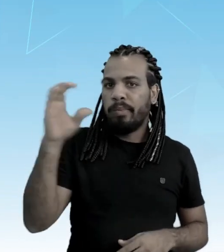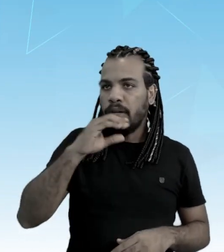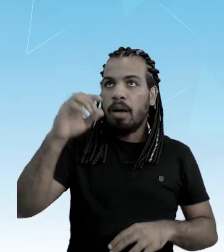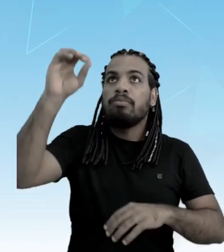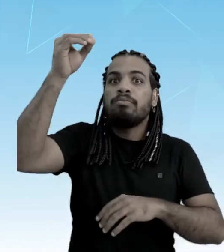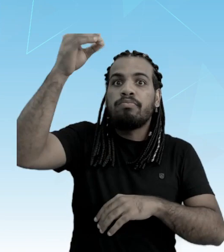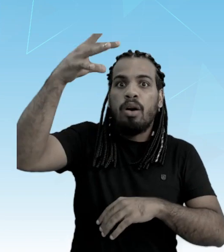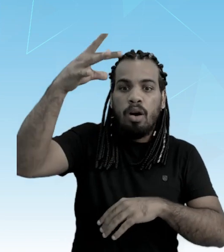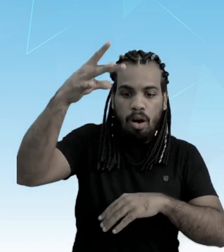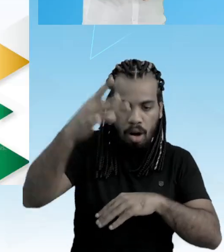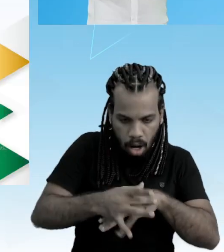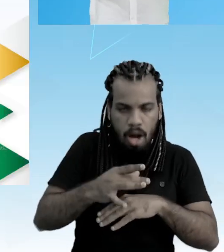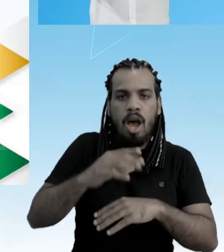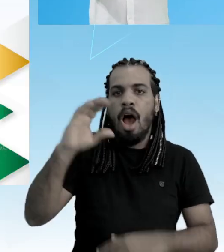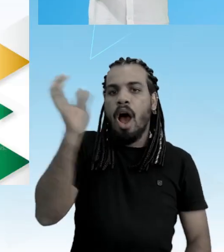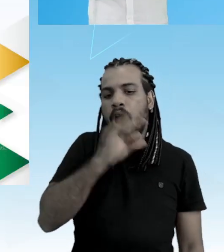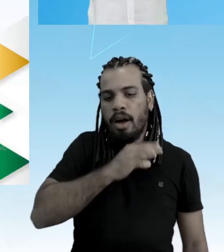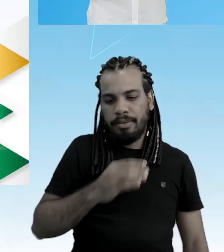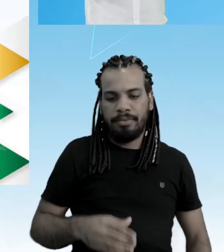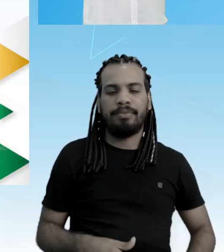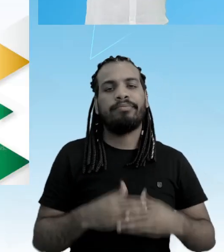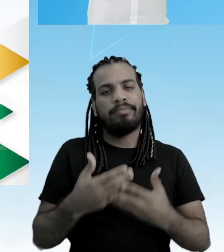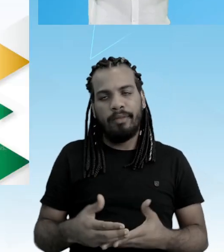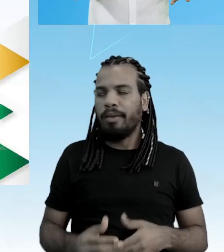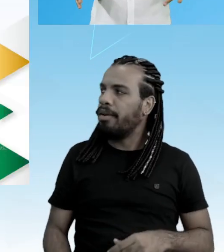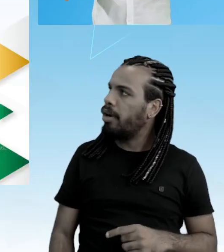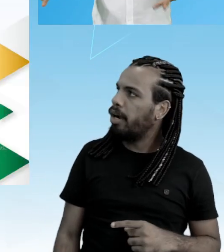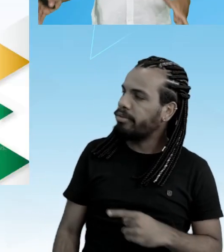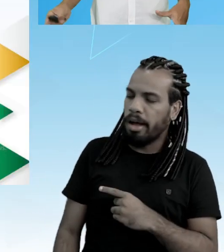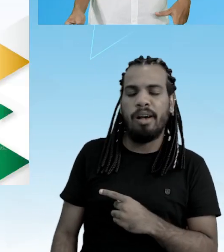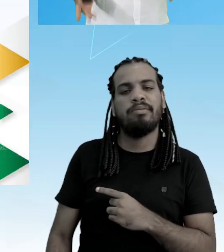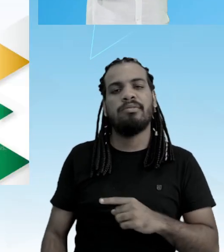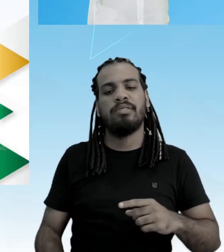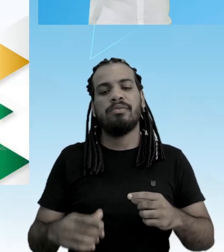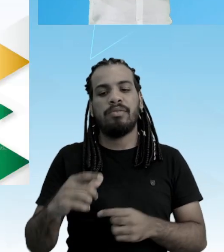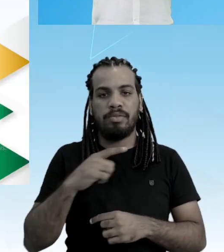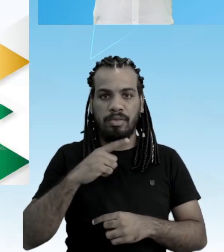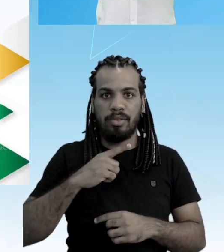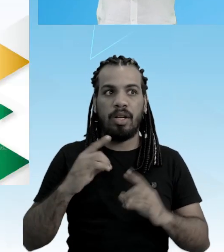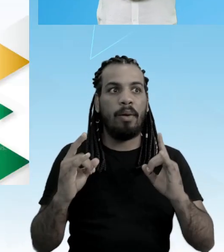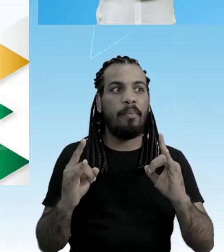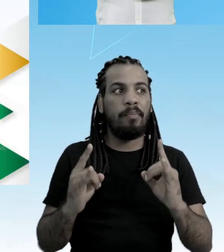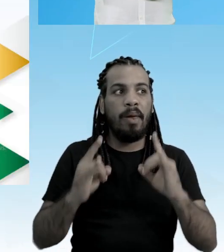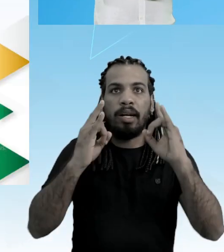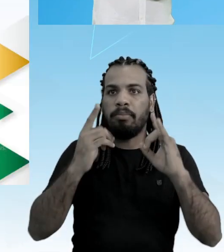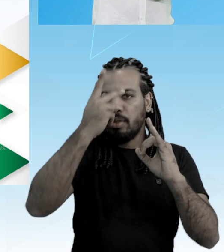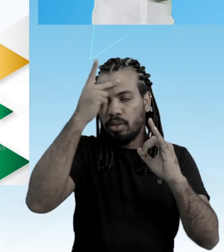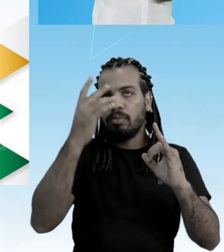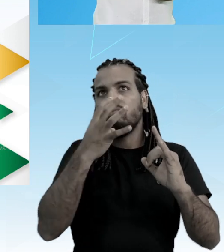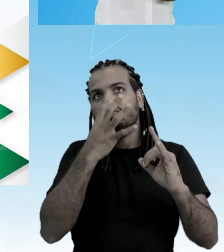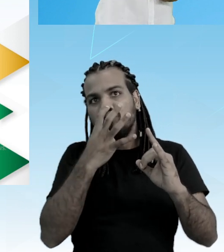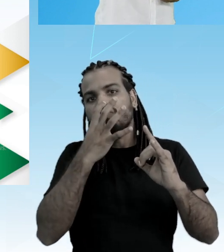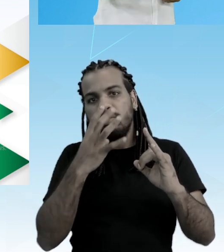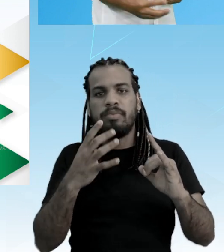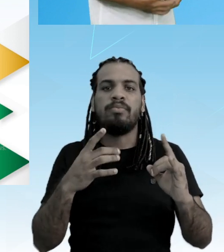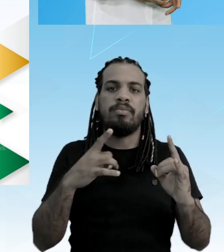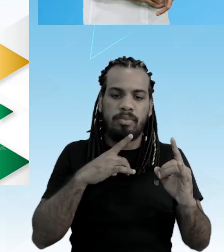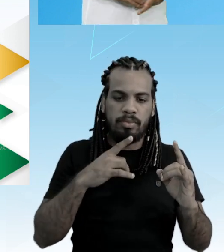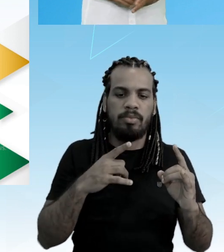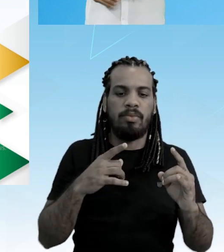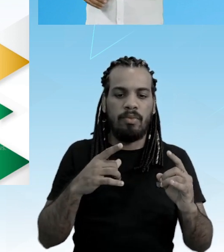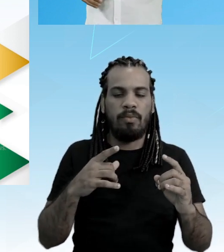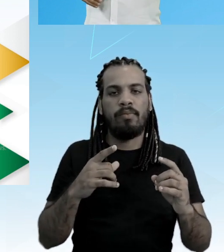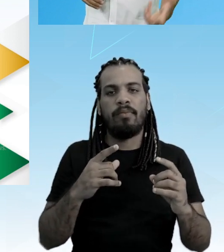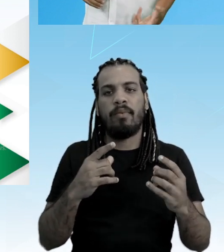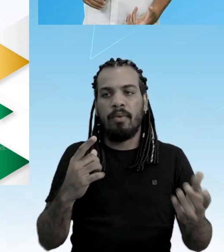queda. E nessa imagem, que é bem legal que está aí, a gente tem um prédio onde as pessoas estão ali justamente jogando